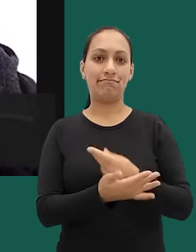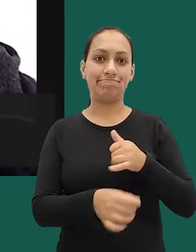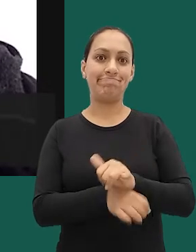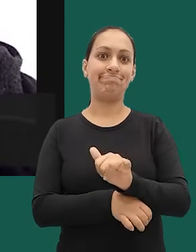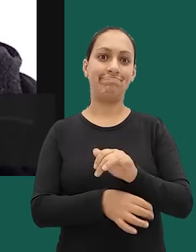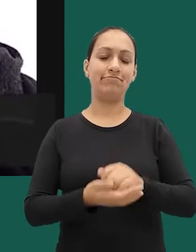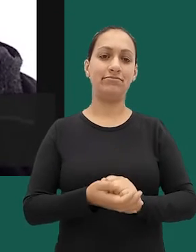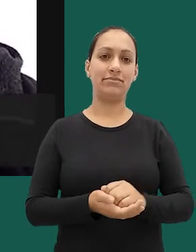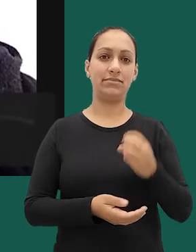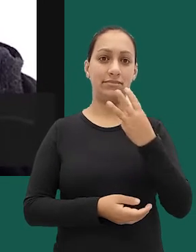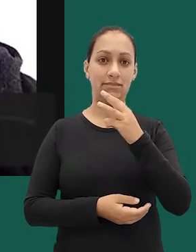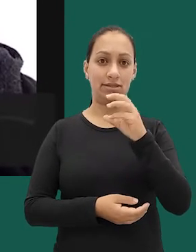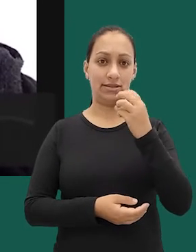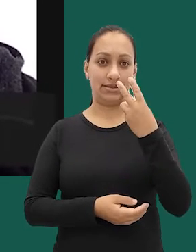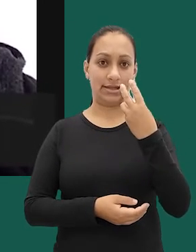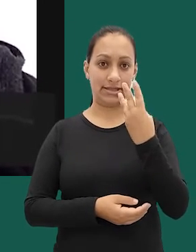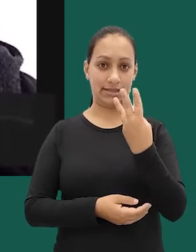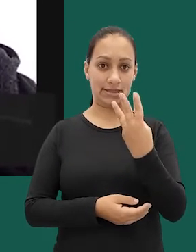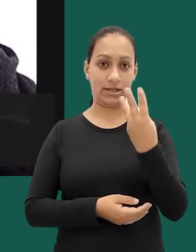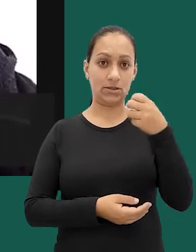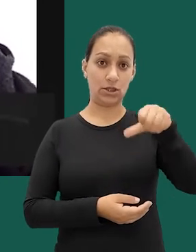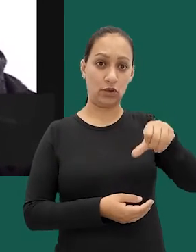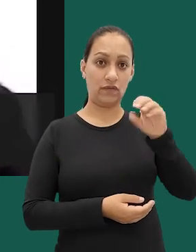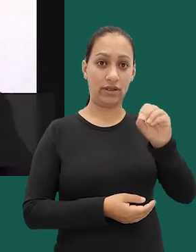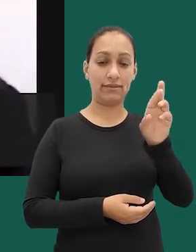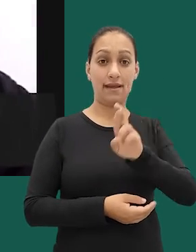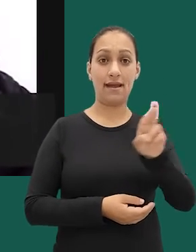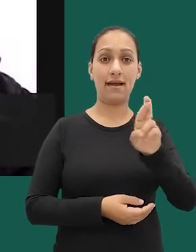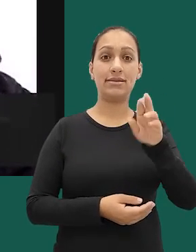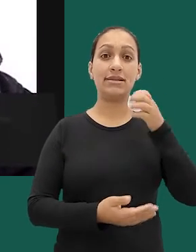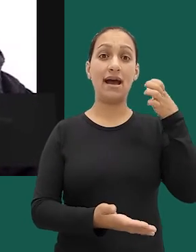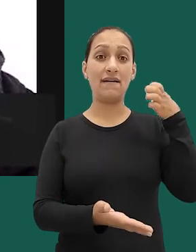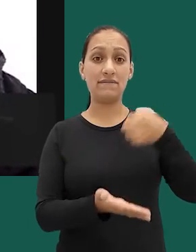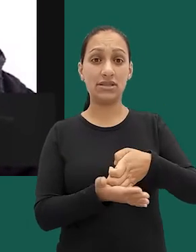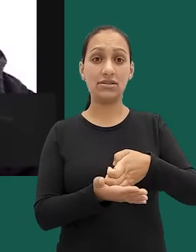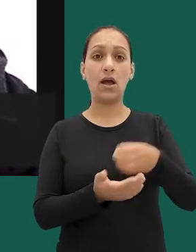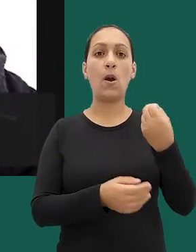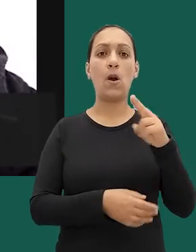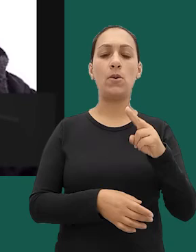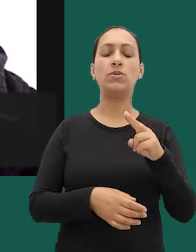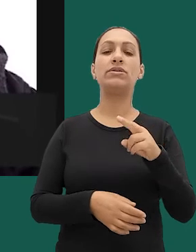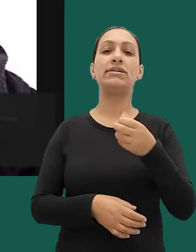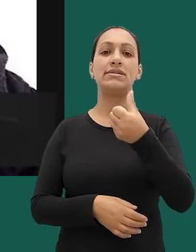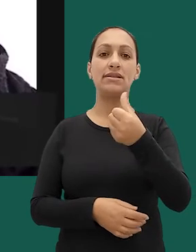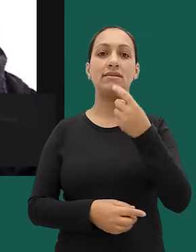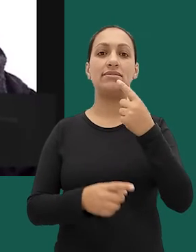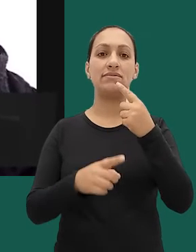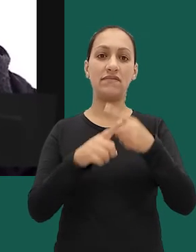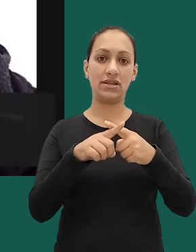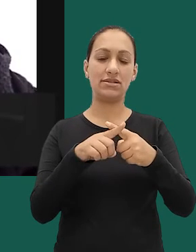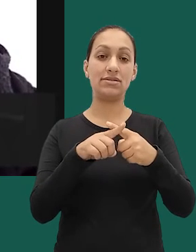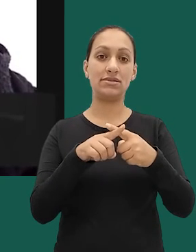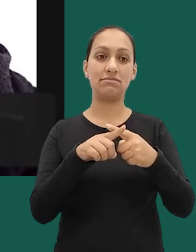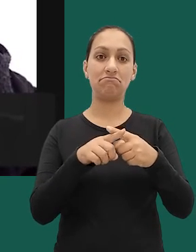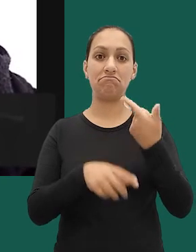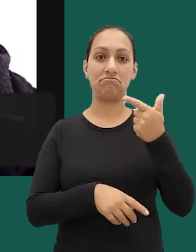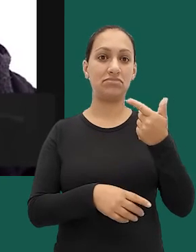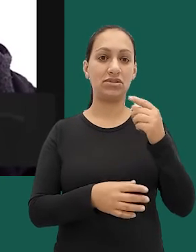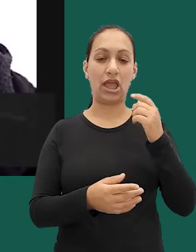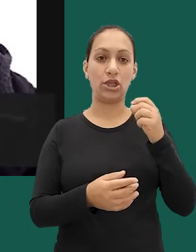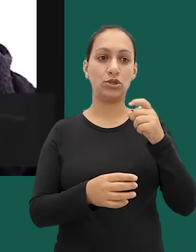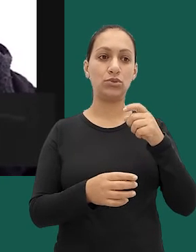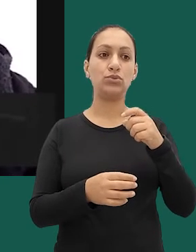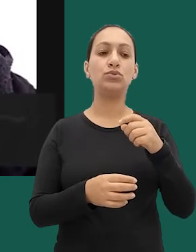curso tá em R$ 390 à vista, ou pode fazer até em 6 vezes, sem juros no caso, né? Então,